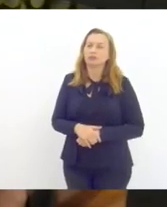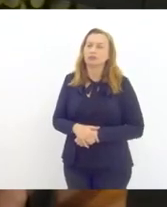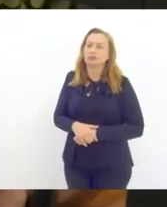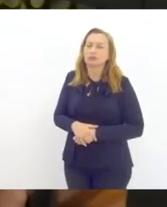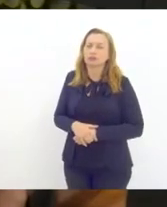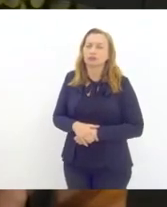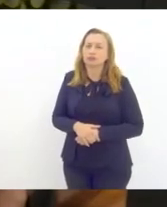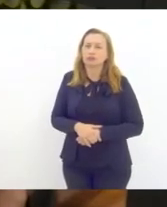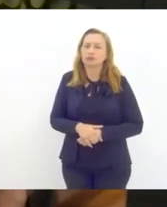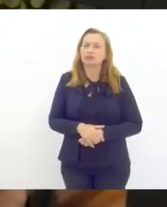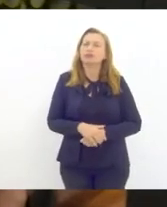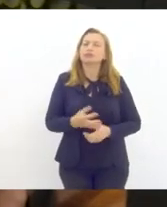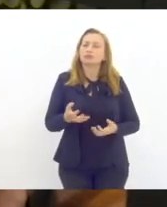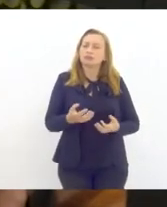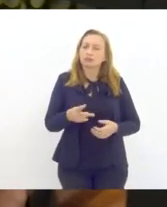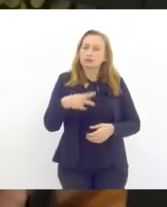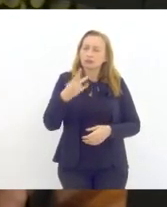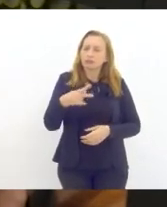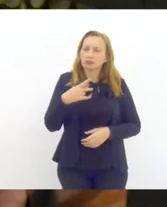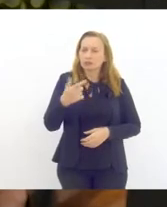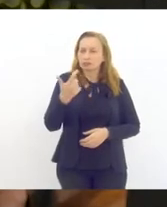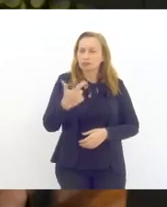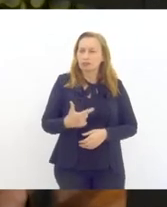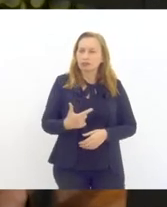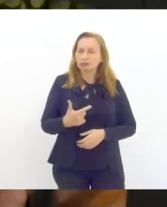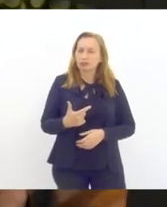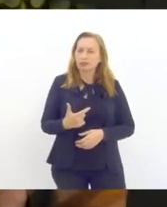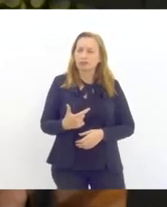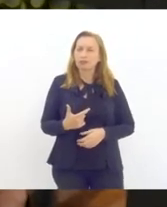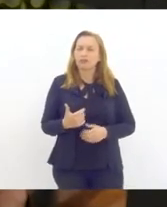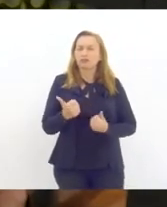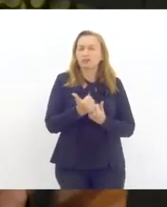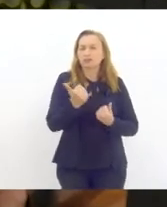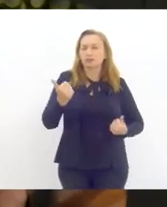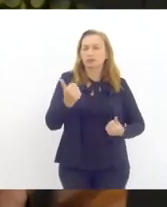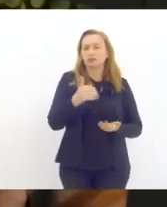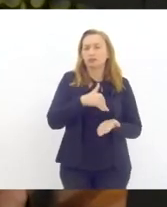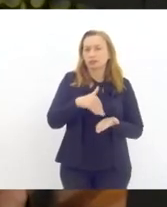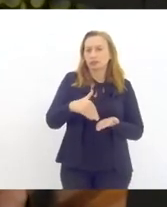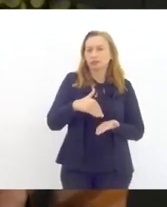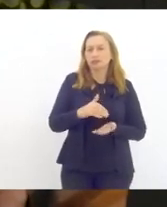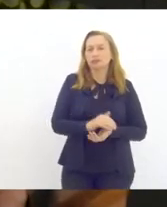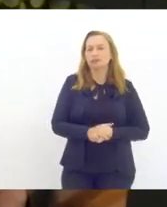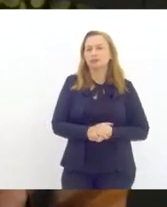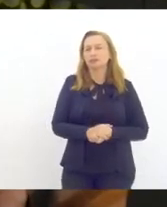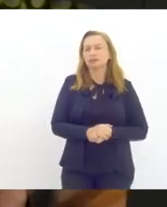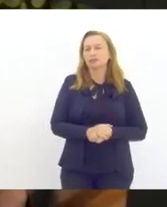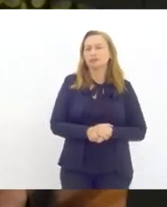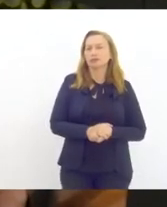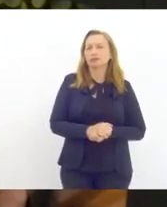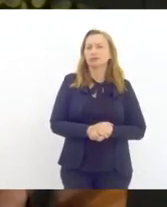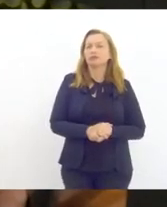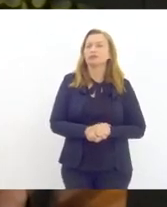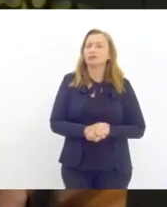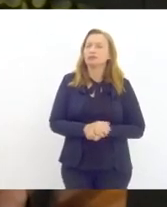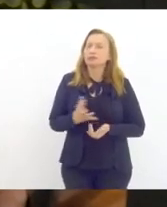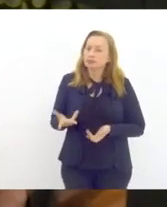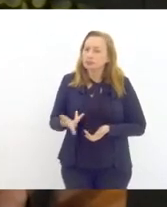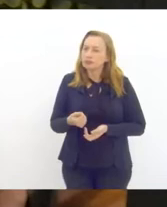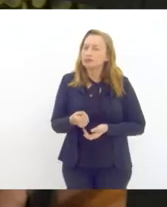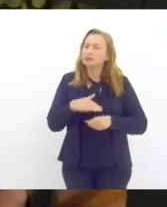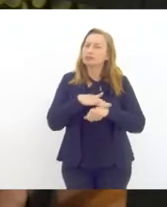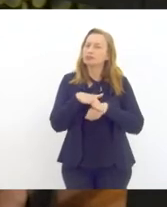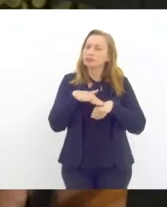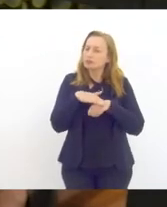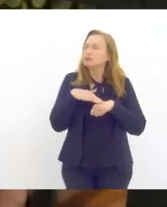né, gostaria até de destacar que eu sou, estou subsecretário, mas sou auditor fiscal, e nessa qualidade nós